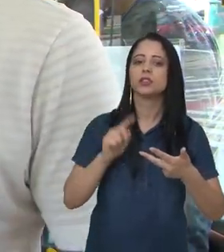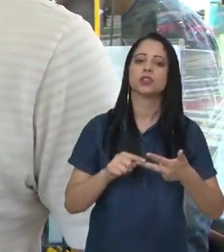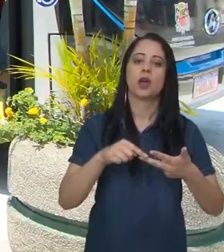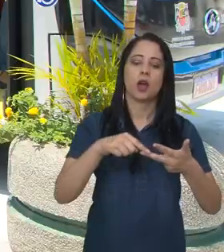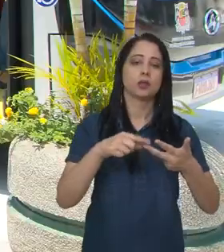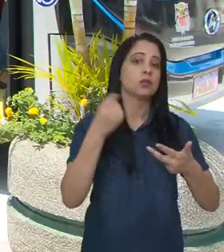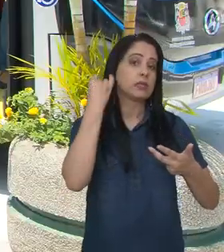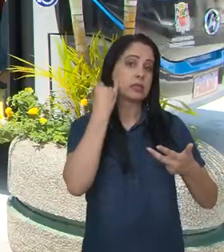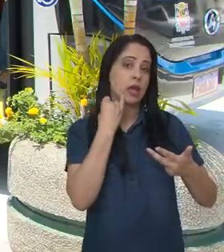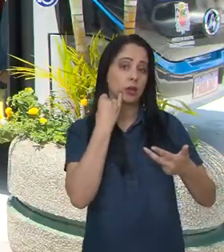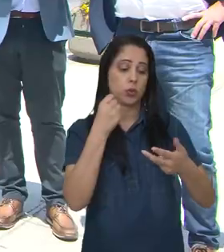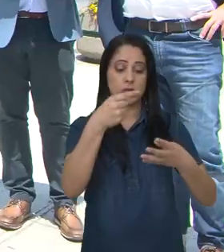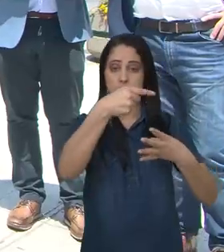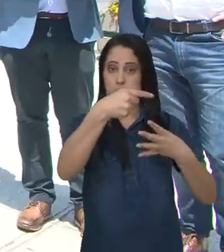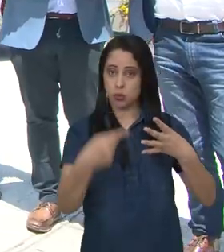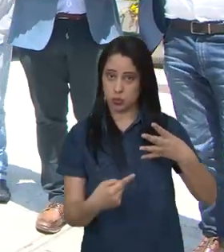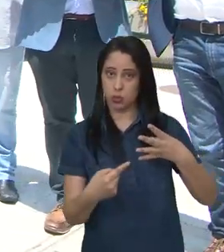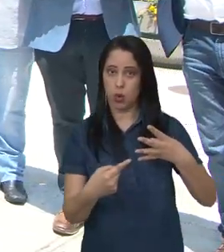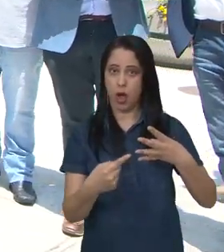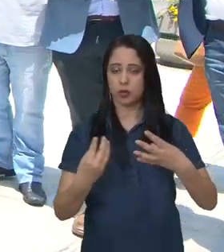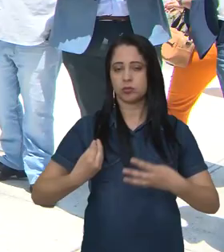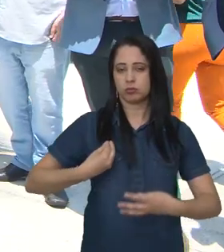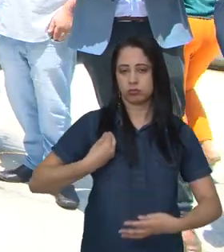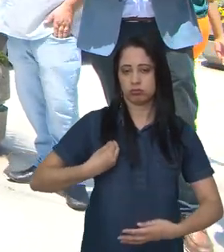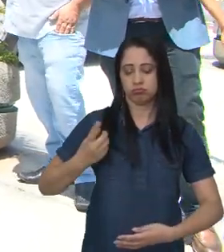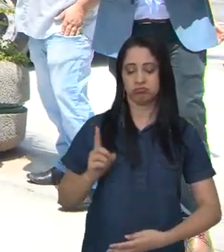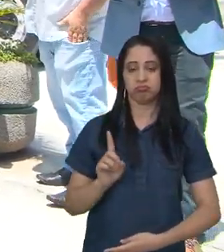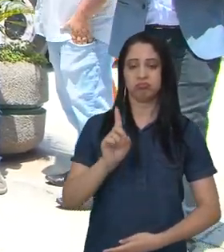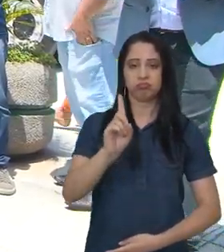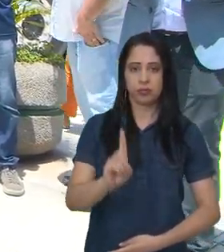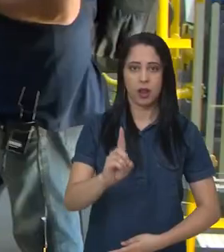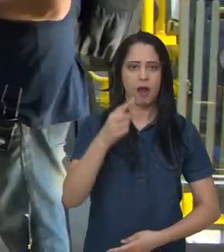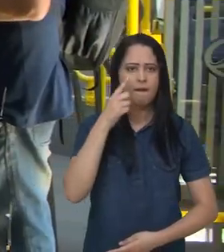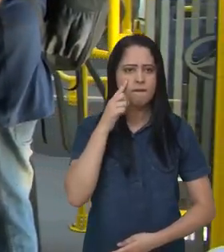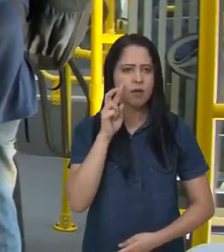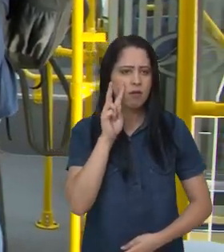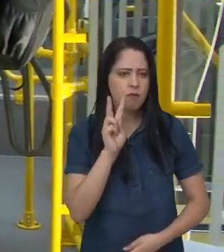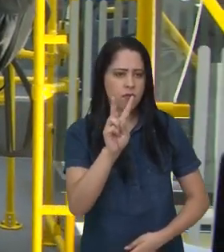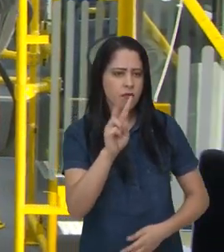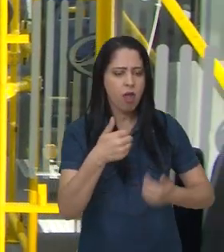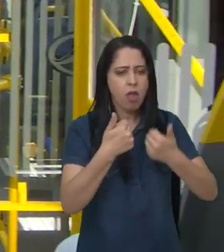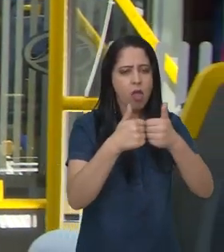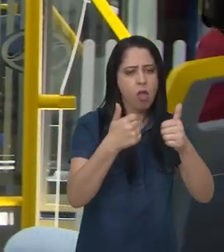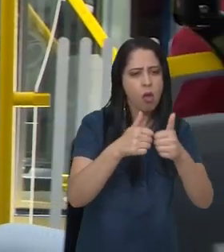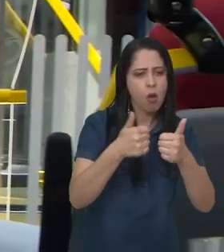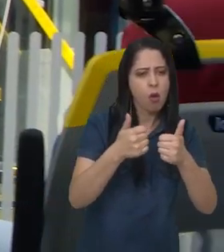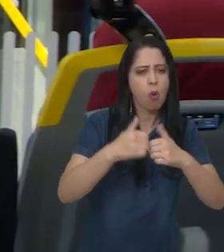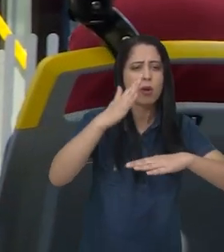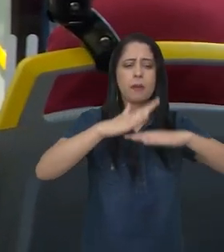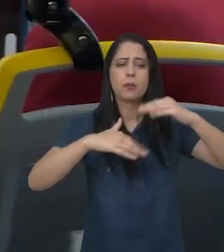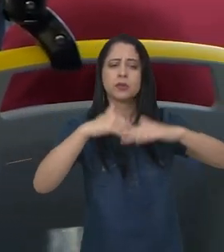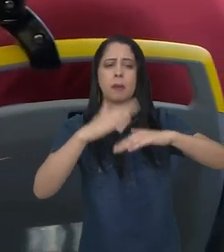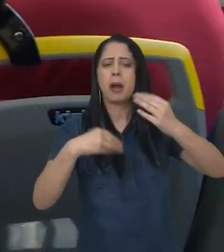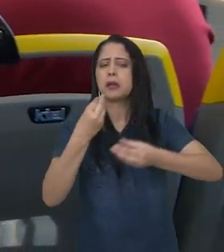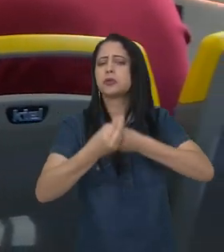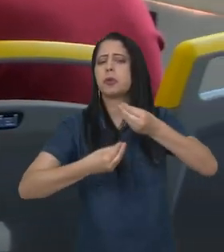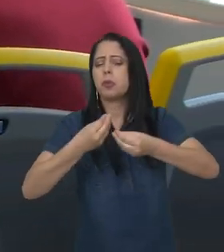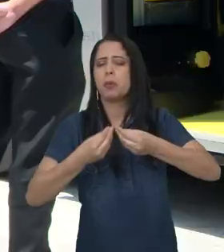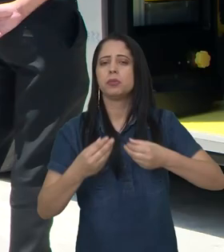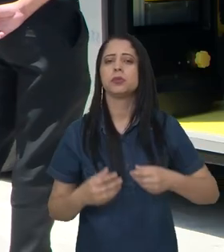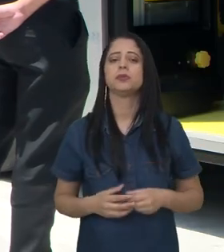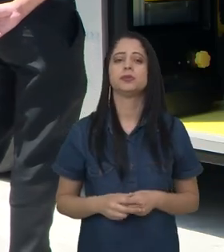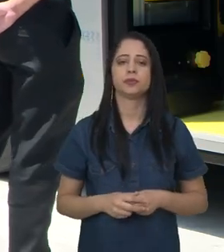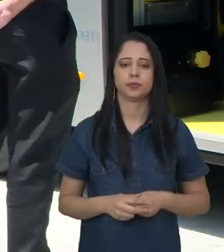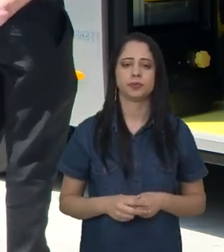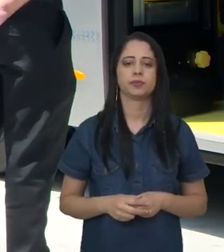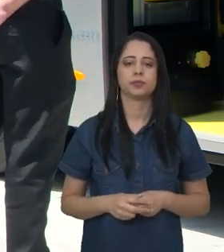Santiago e Zé Luiz estiveram presentes durante a apresentação do veículo elétrico para ver na prática o seu funcionamento